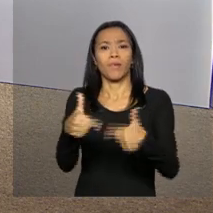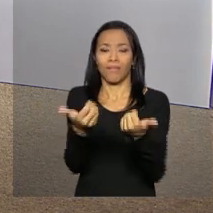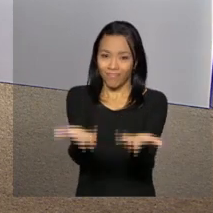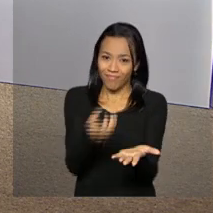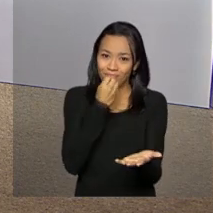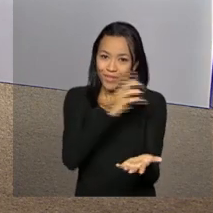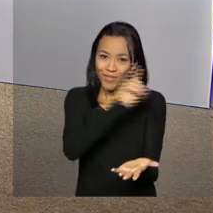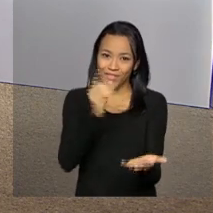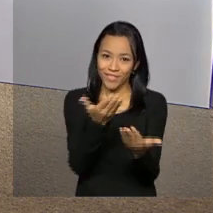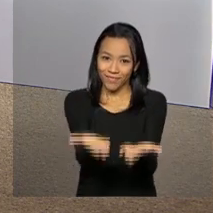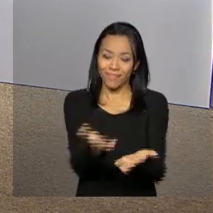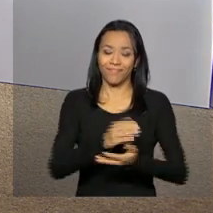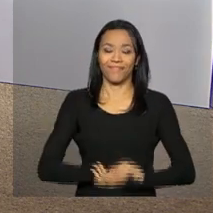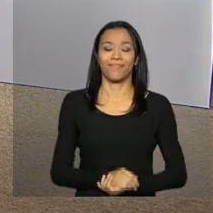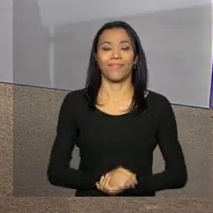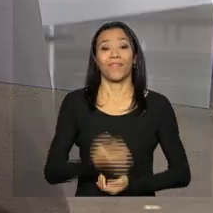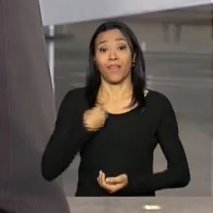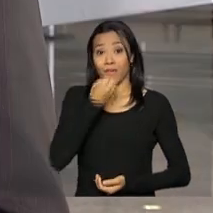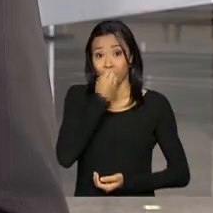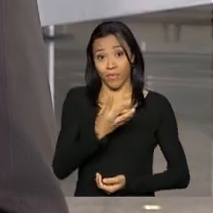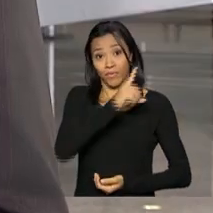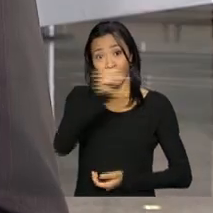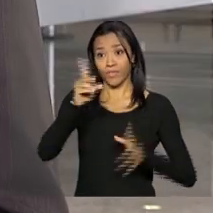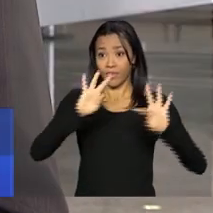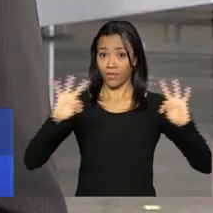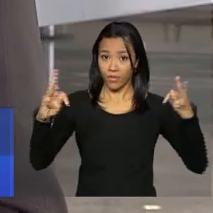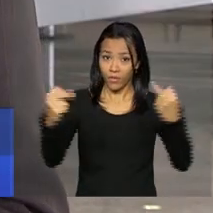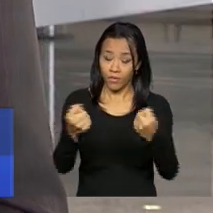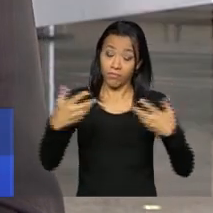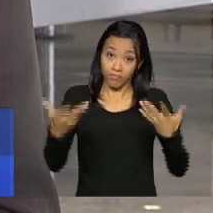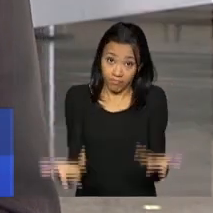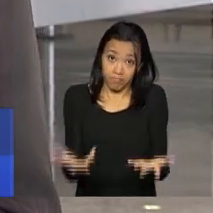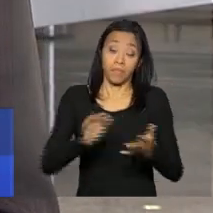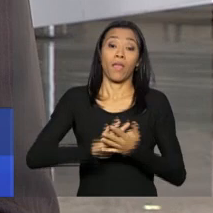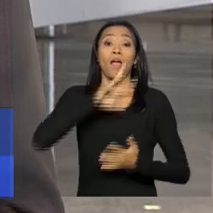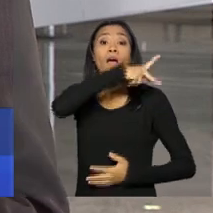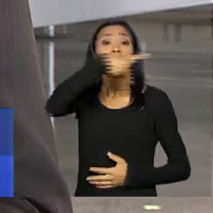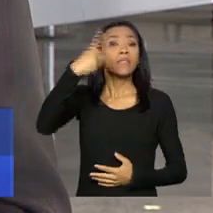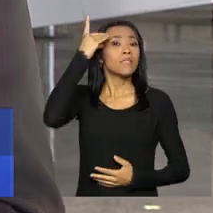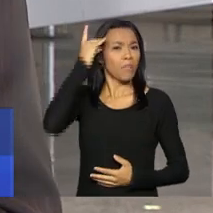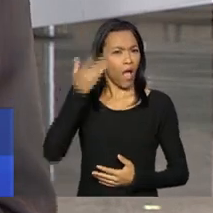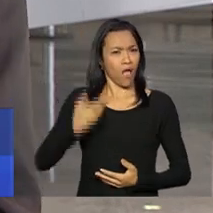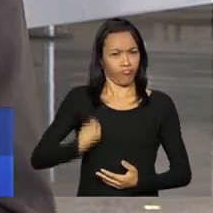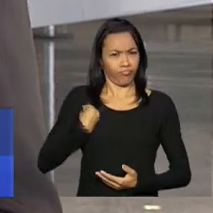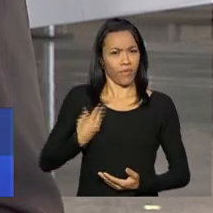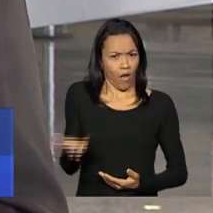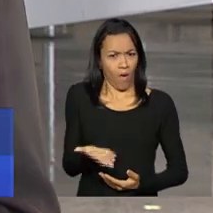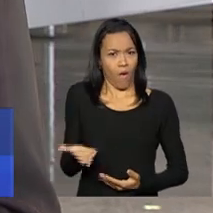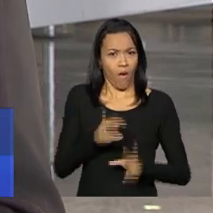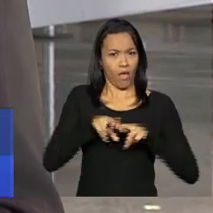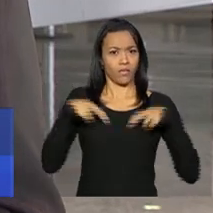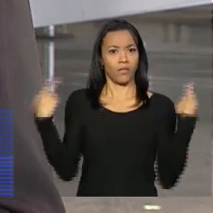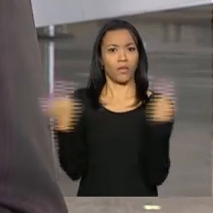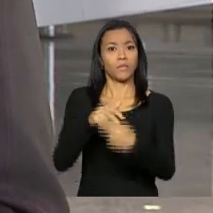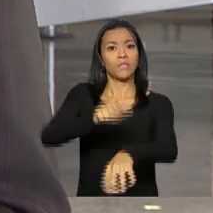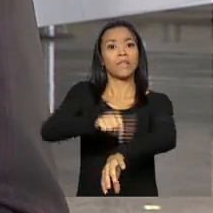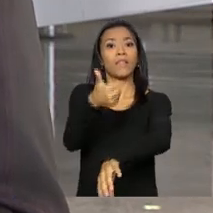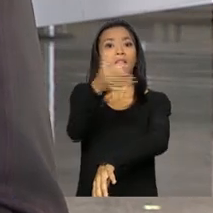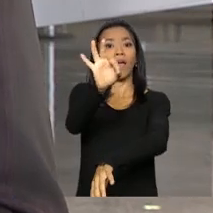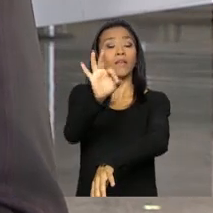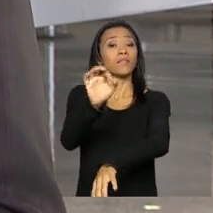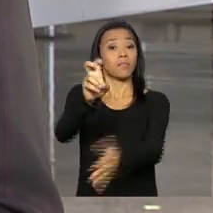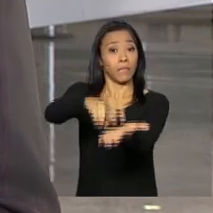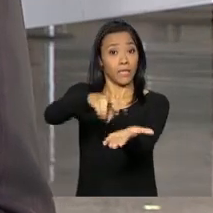dia. Oi, Daniele, bom dia a você, bom dia a todos. Bom, a presidenta Dilma Rousseff, ela se reúne agora, a partir das 10 horas da manhã,